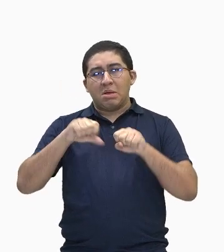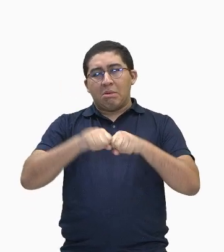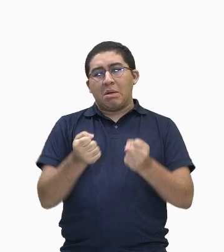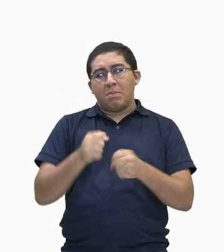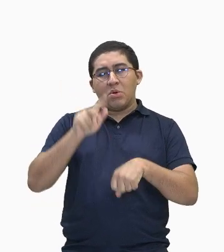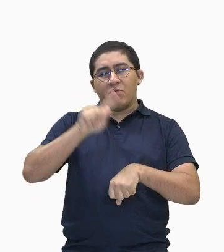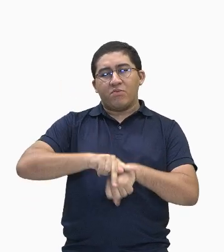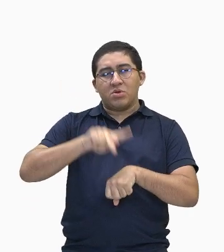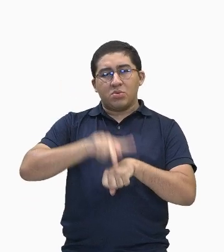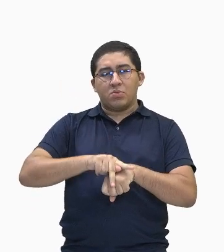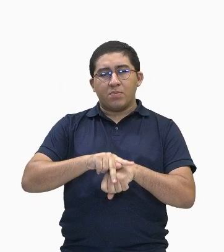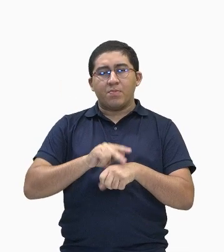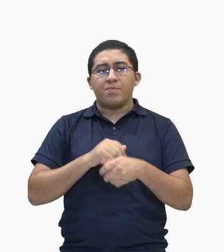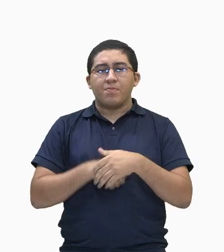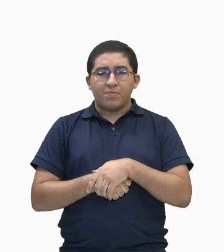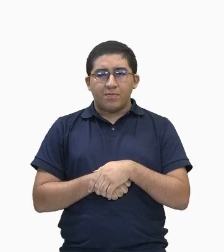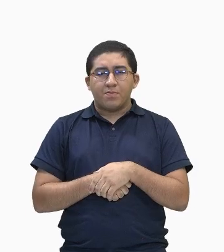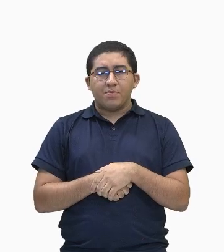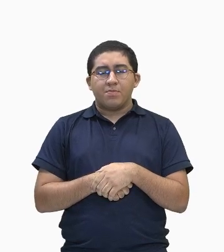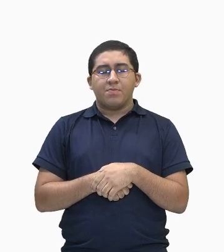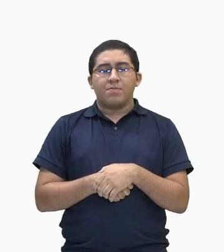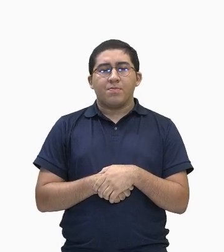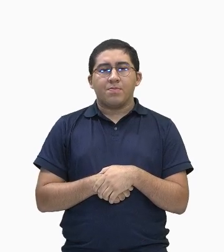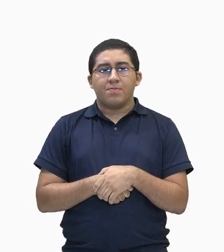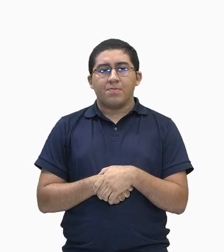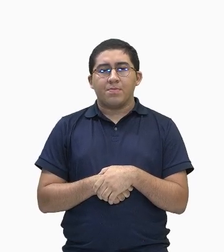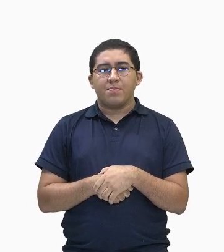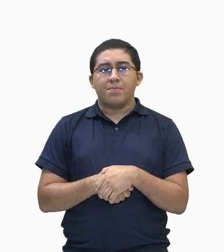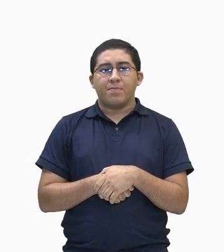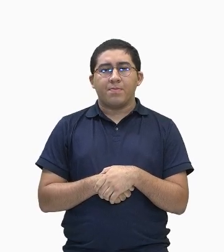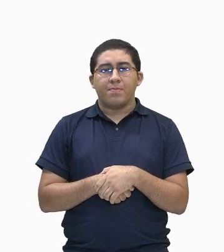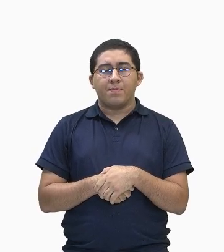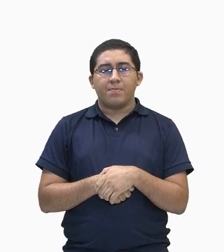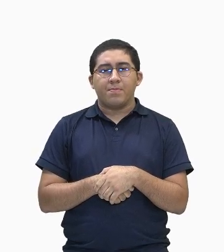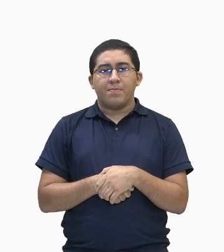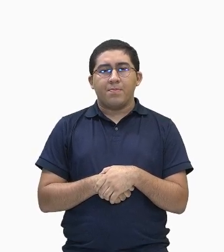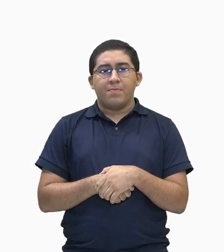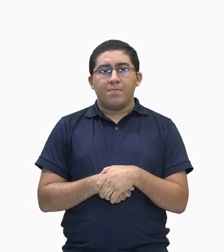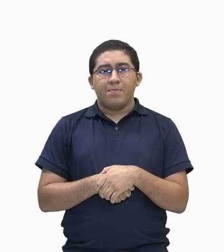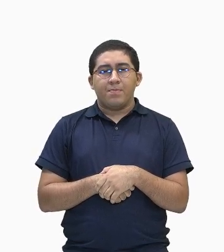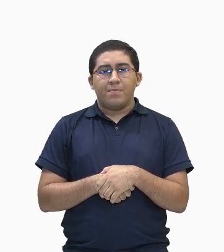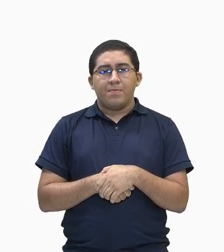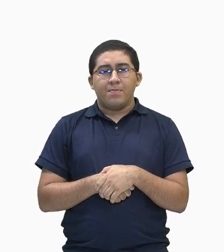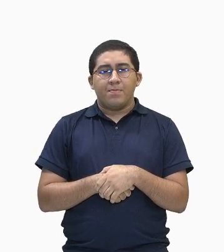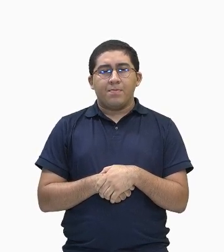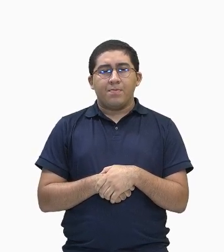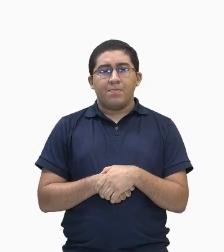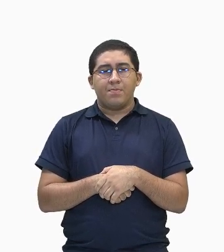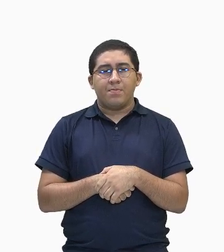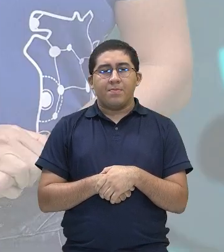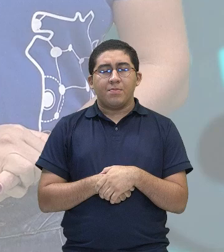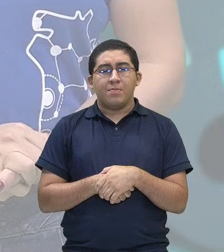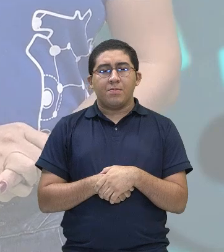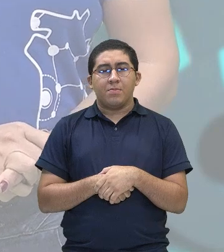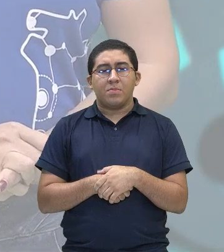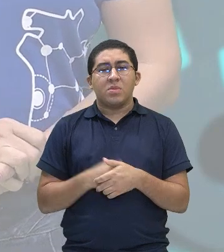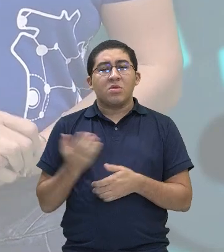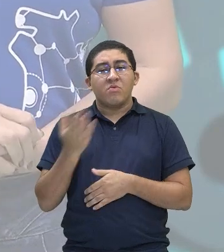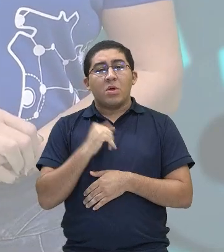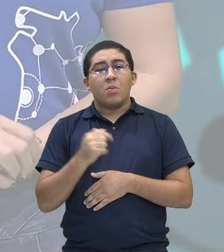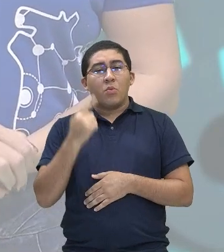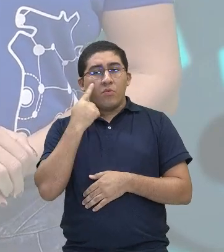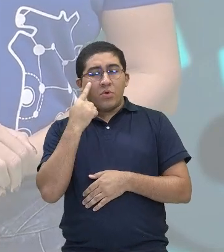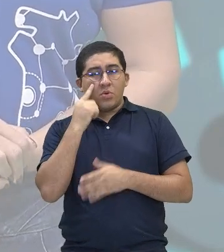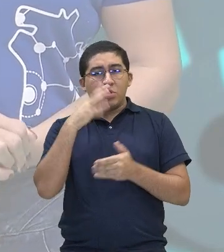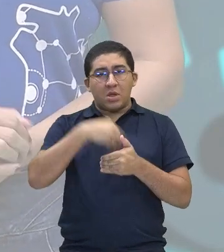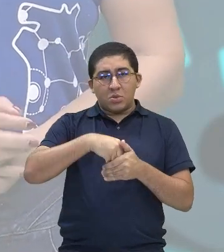vidro, para entender o quanto é forte, tá bom? E dentro ali do texto, vamos trabalhar um pouquinho a questão